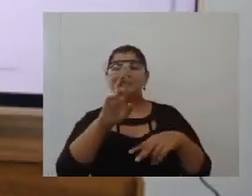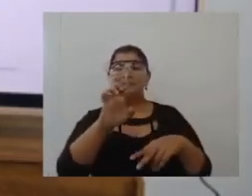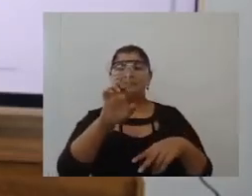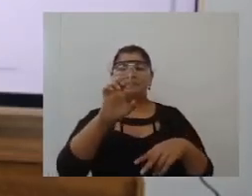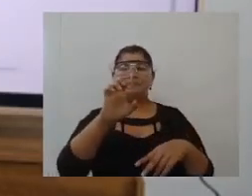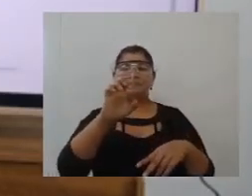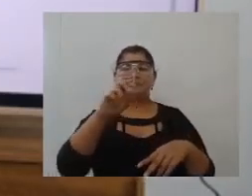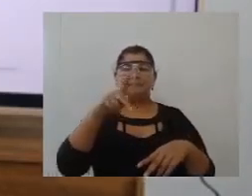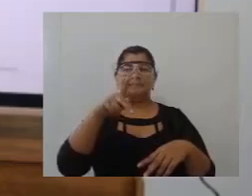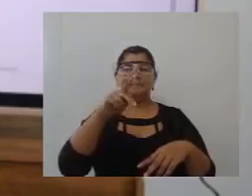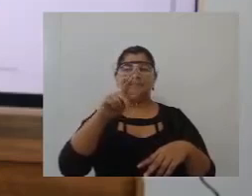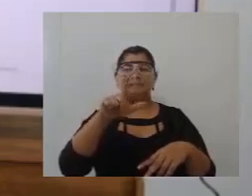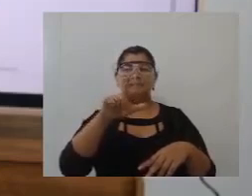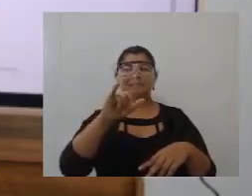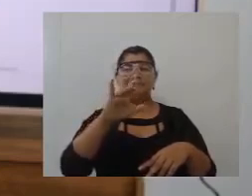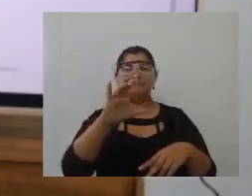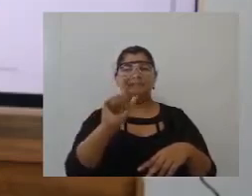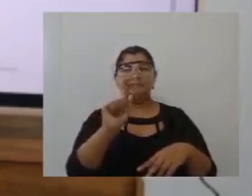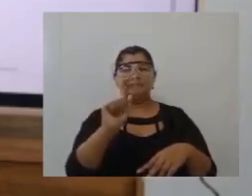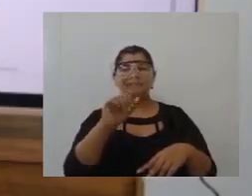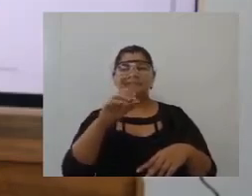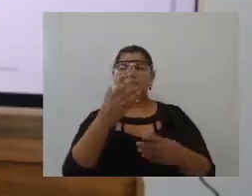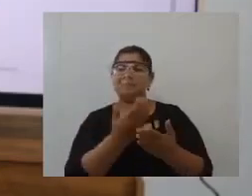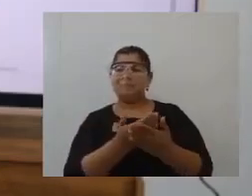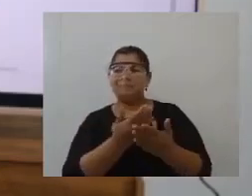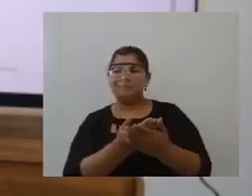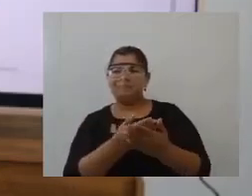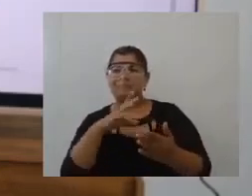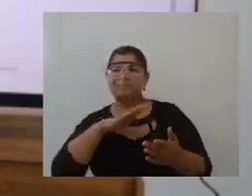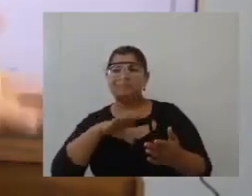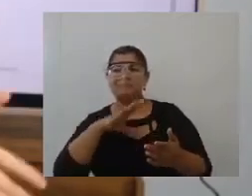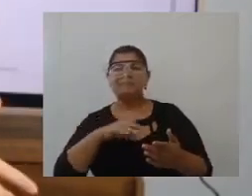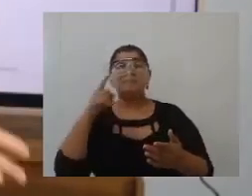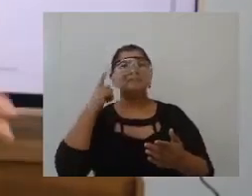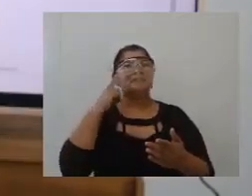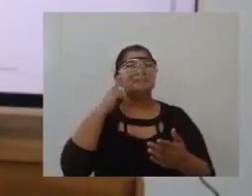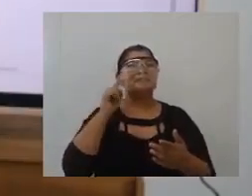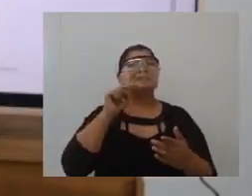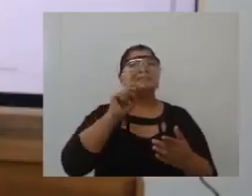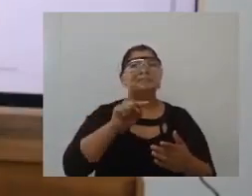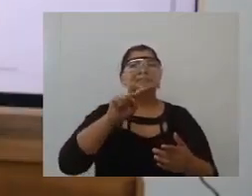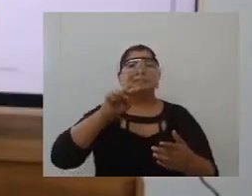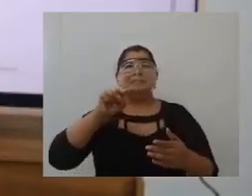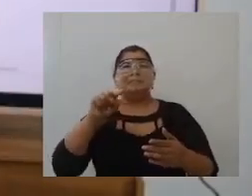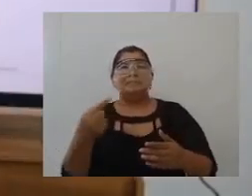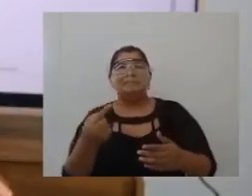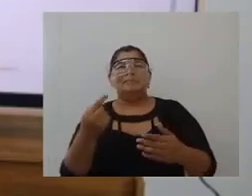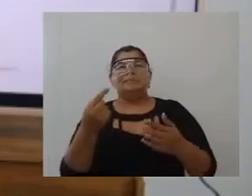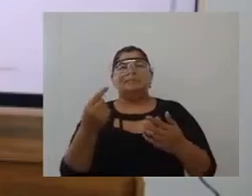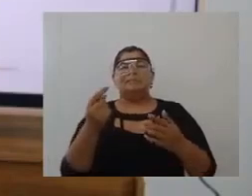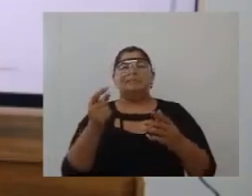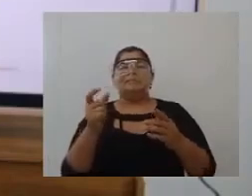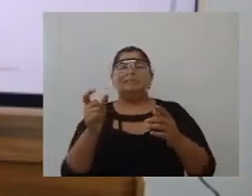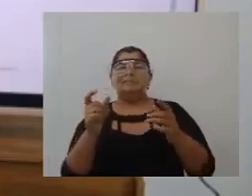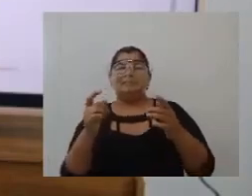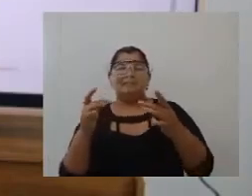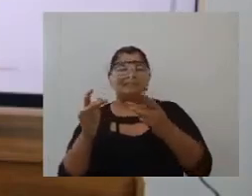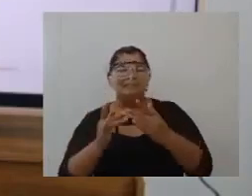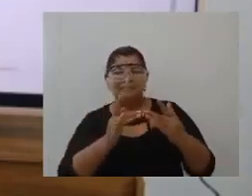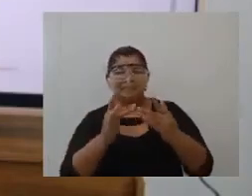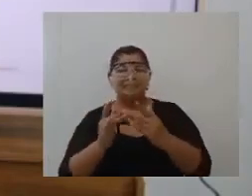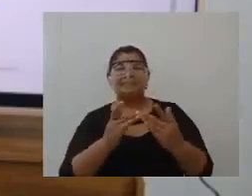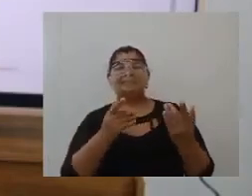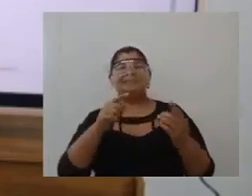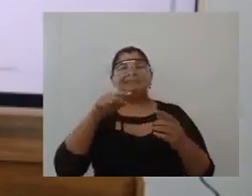sobre isso. Se era uma aula de língua portuguesa, eu estava esperando pontuação, concordância, crase,